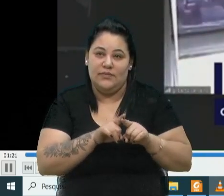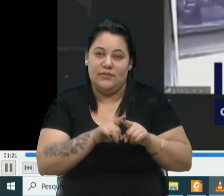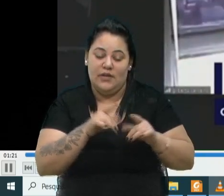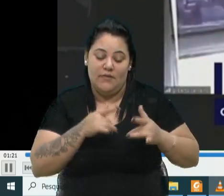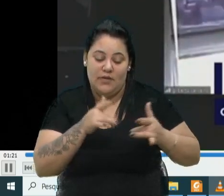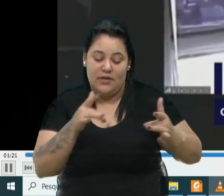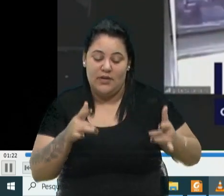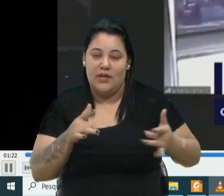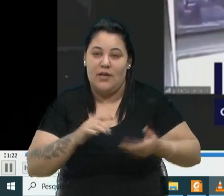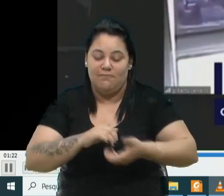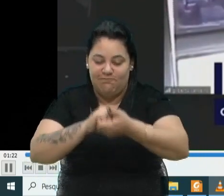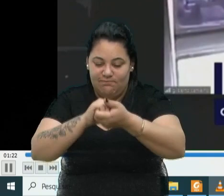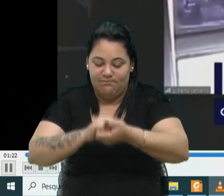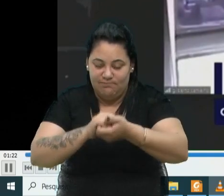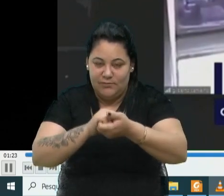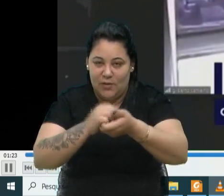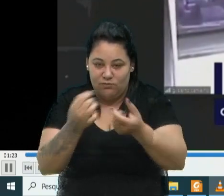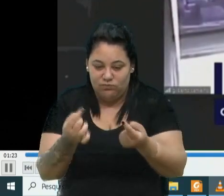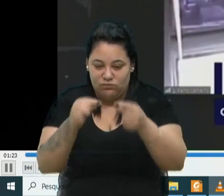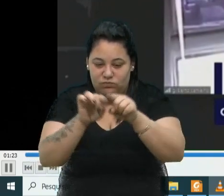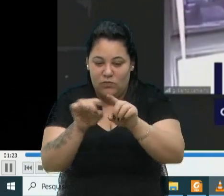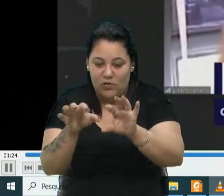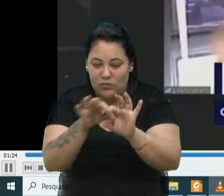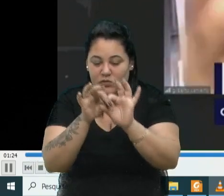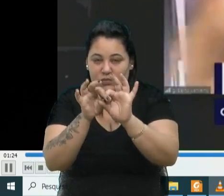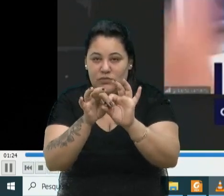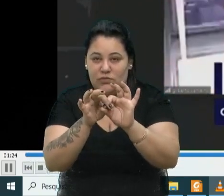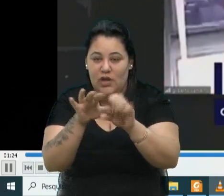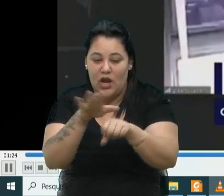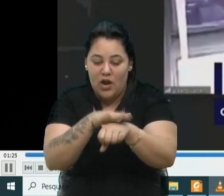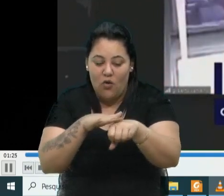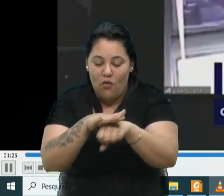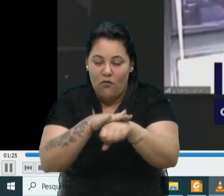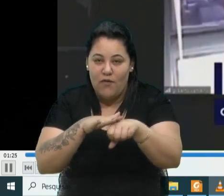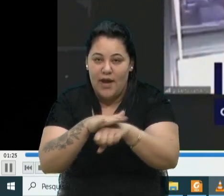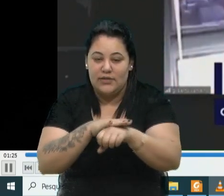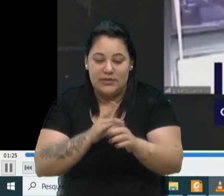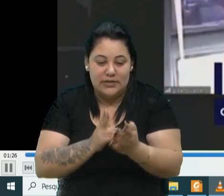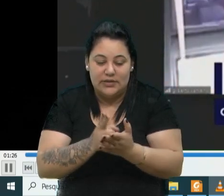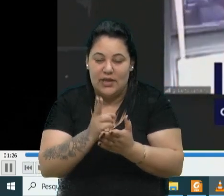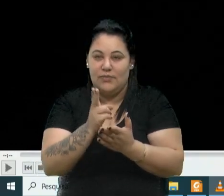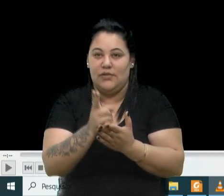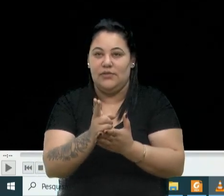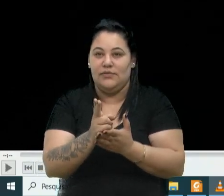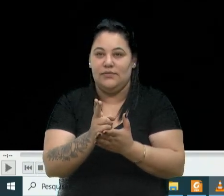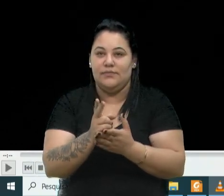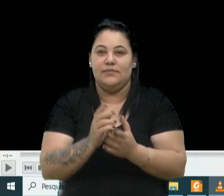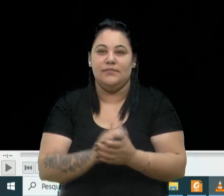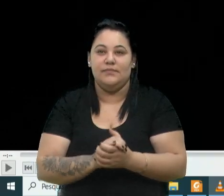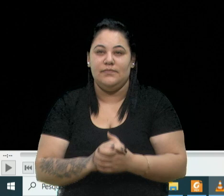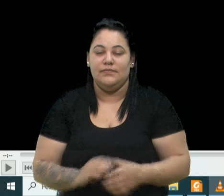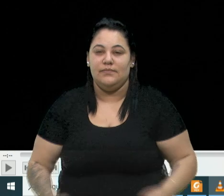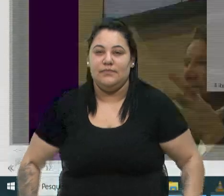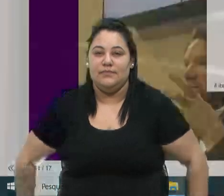o diálogo, a busca da verdade coletivamente.